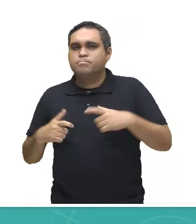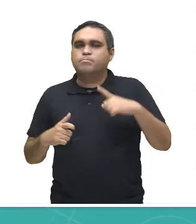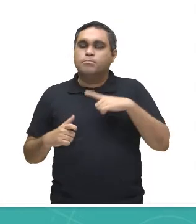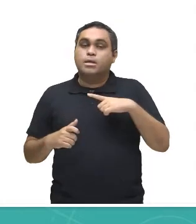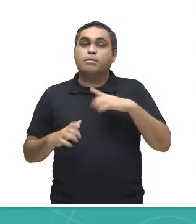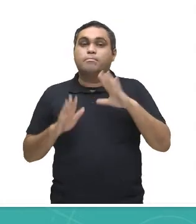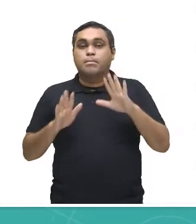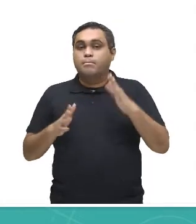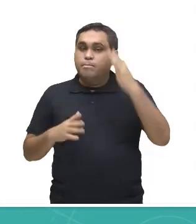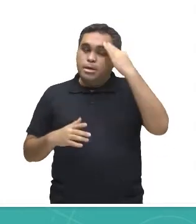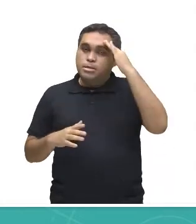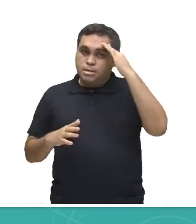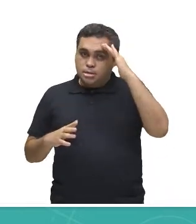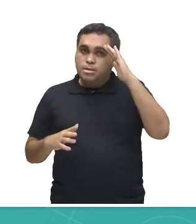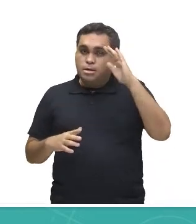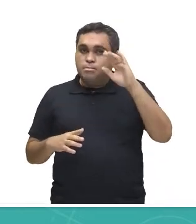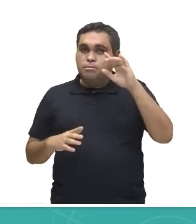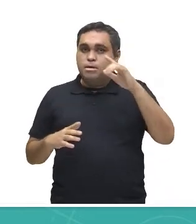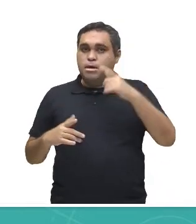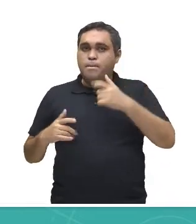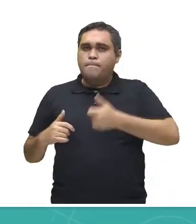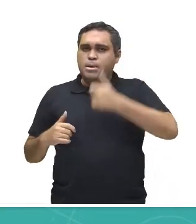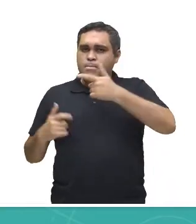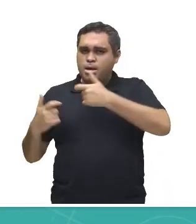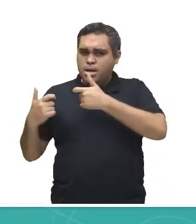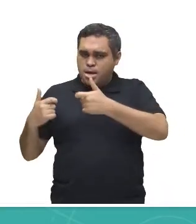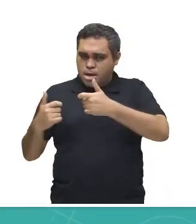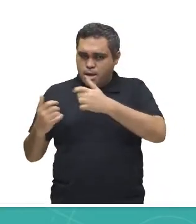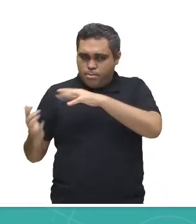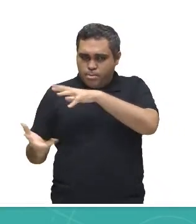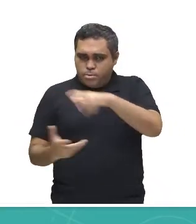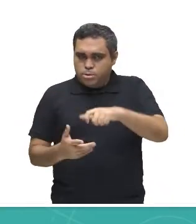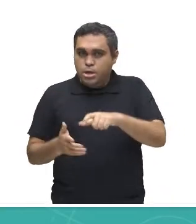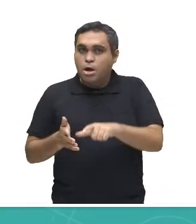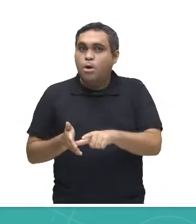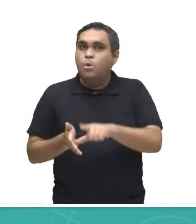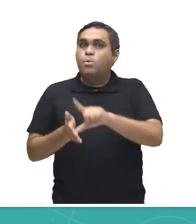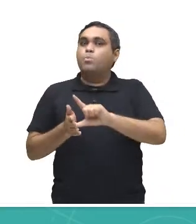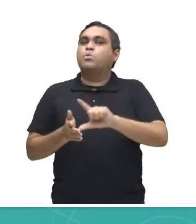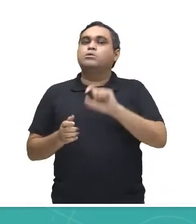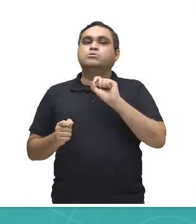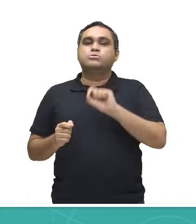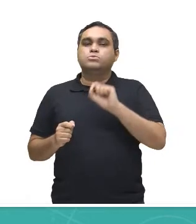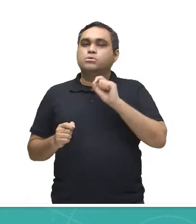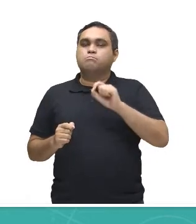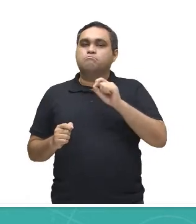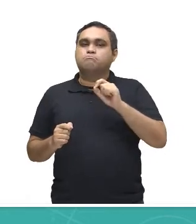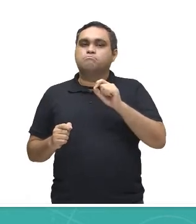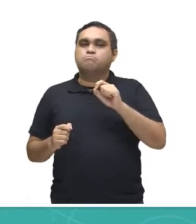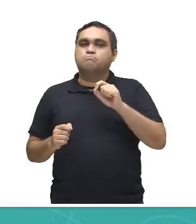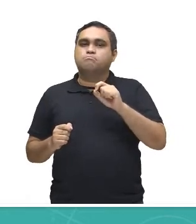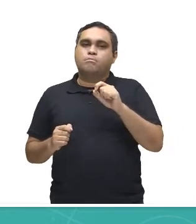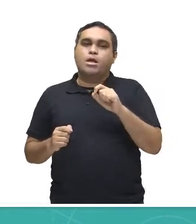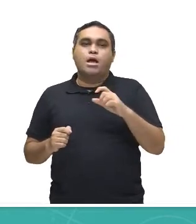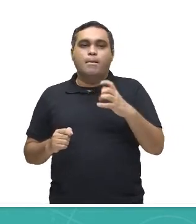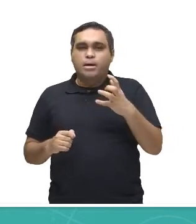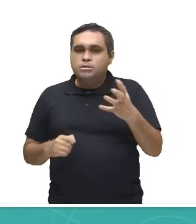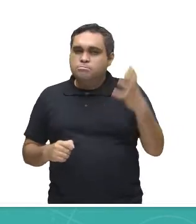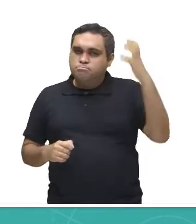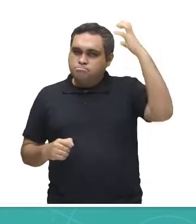são justamente aqui o imperialismo, né? Esse neocolonialismo que vai se instaurar nos